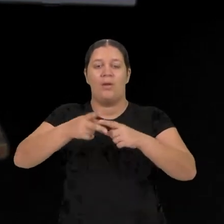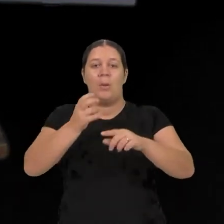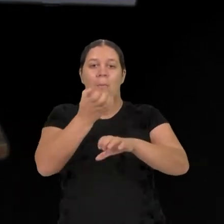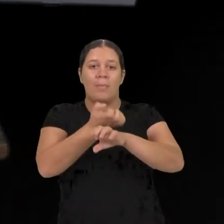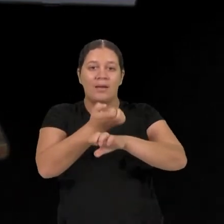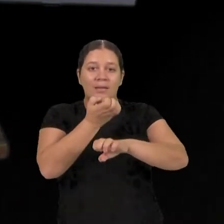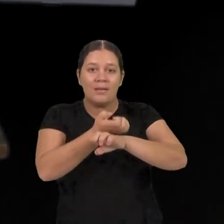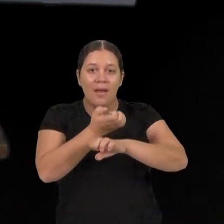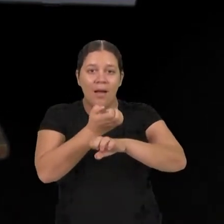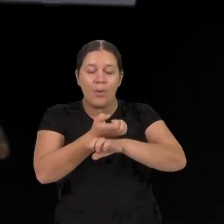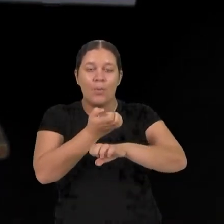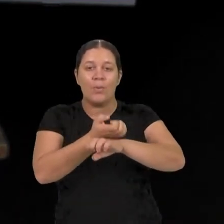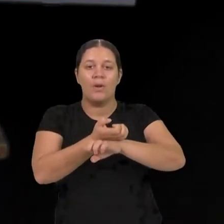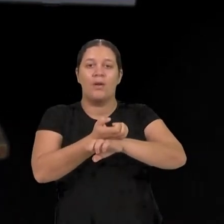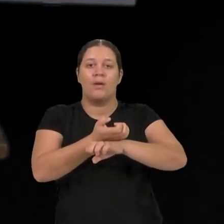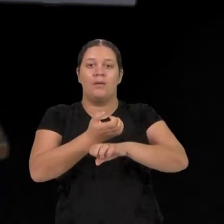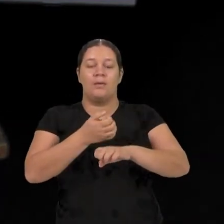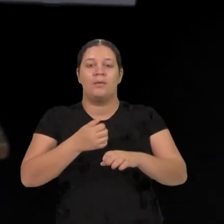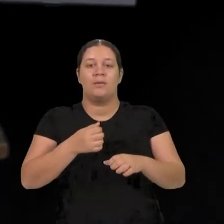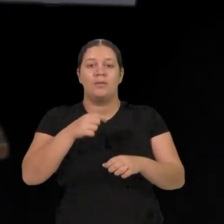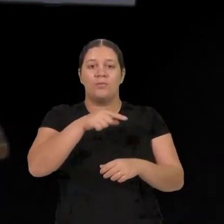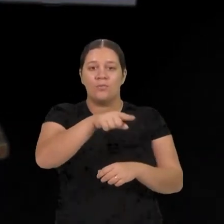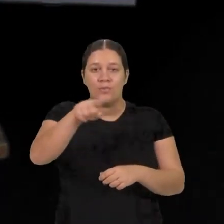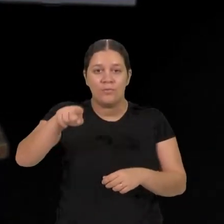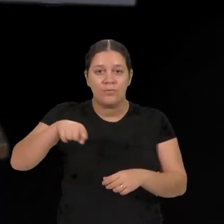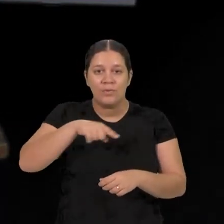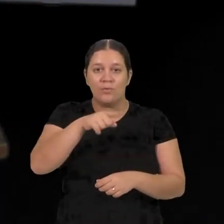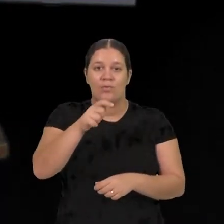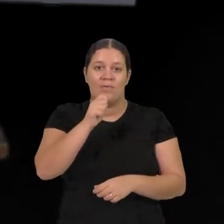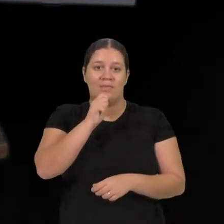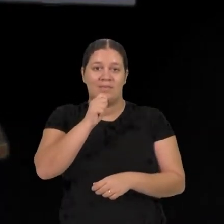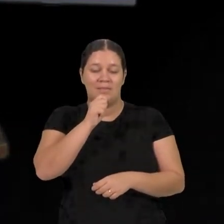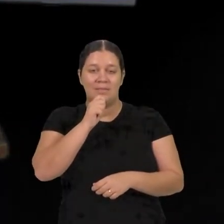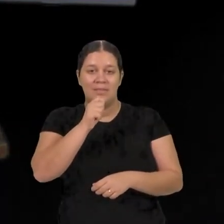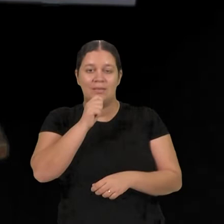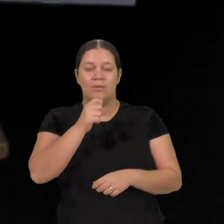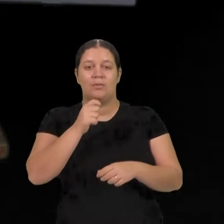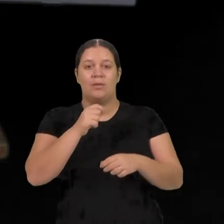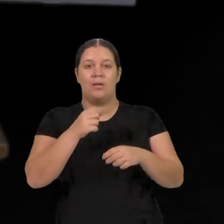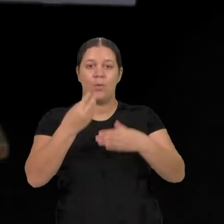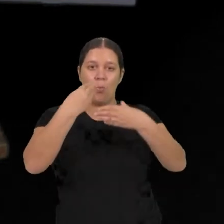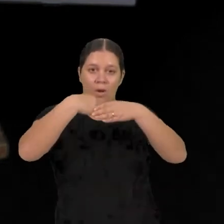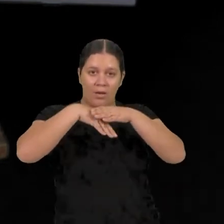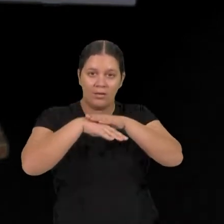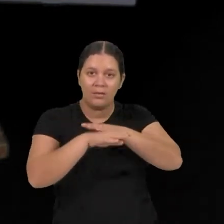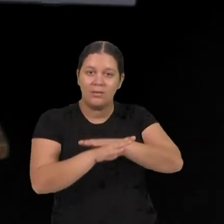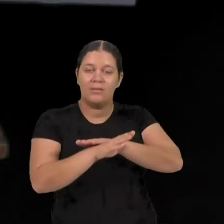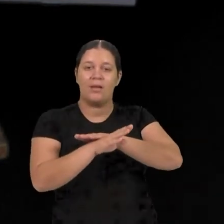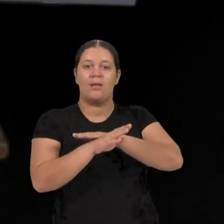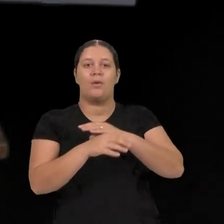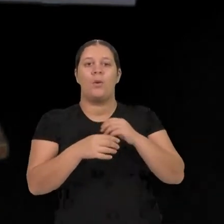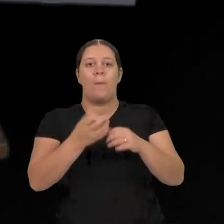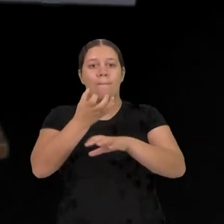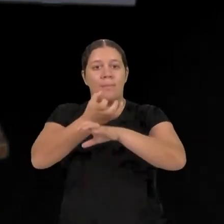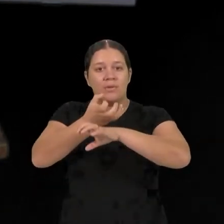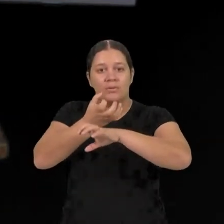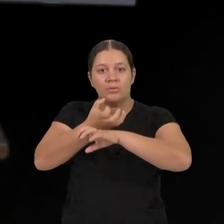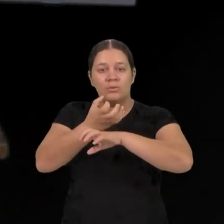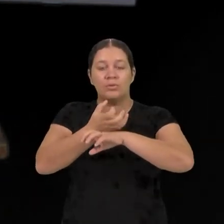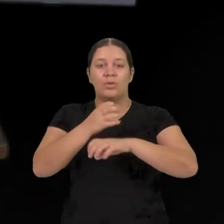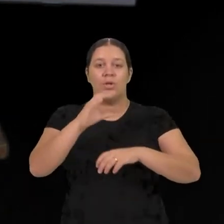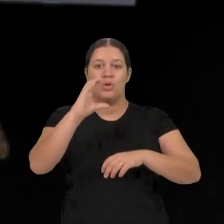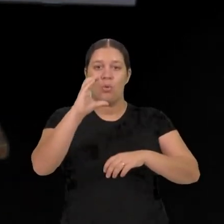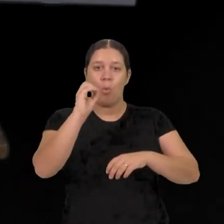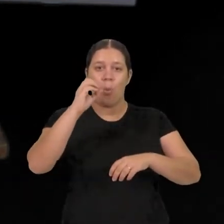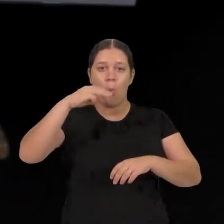aquele material, tá? Você tem ainda no retículo onde fica depositado, o depósito daquele material, e o